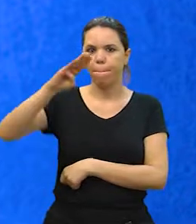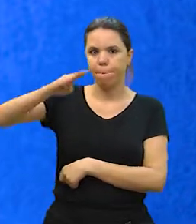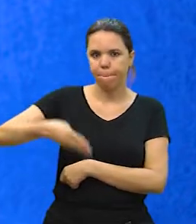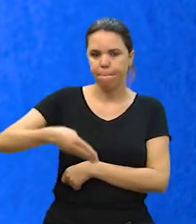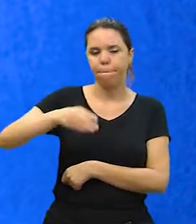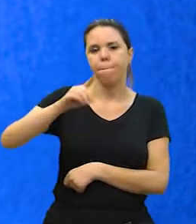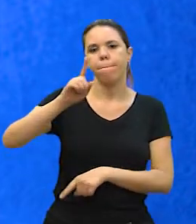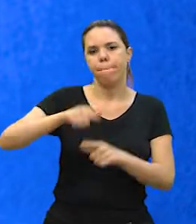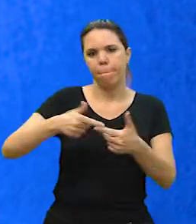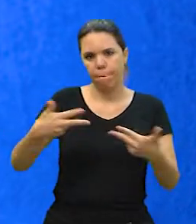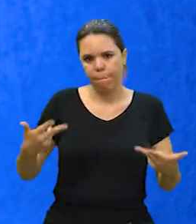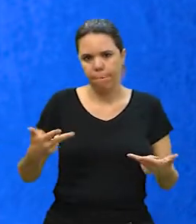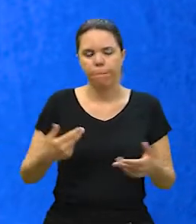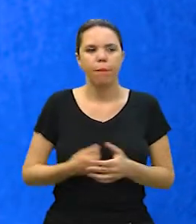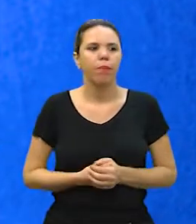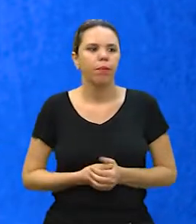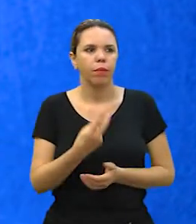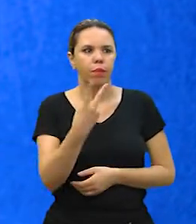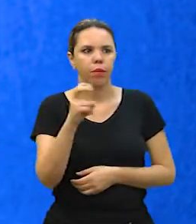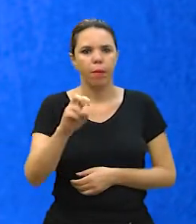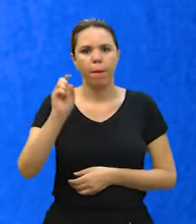de peças. Há cerca de